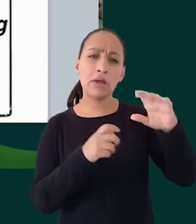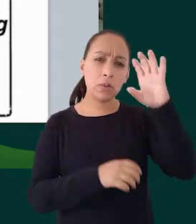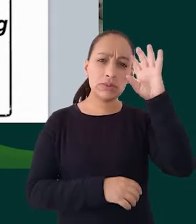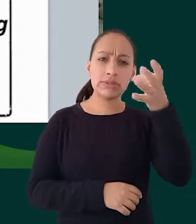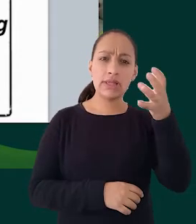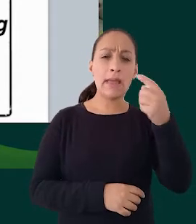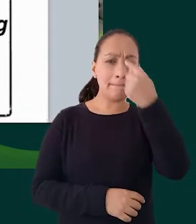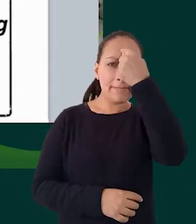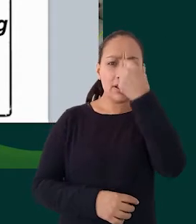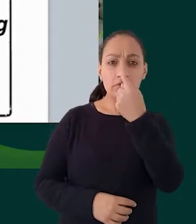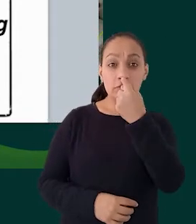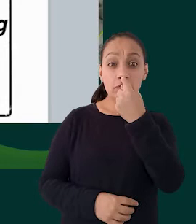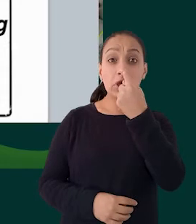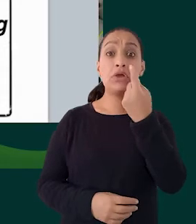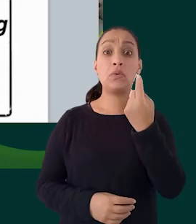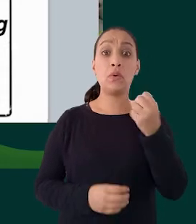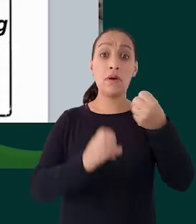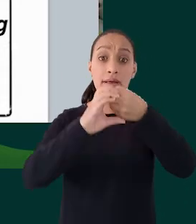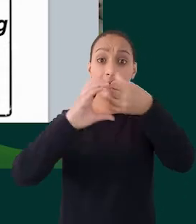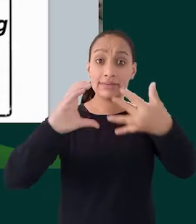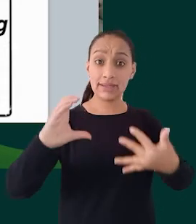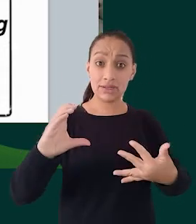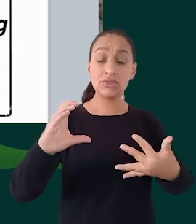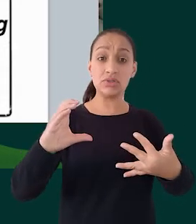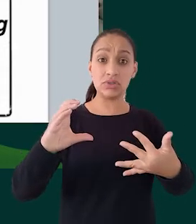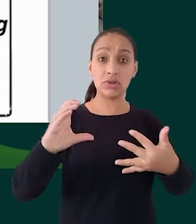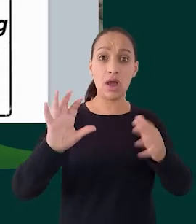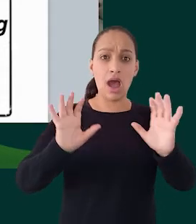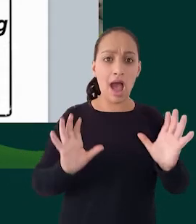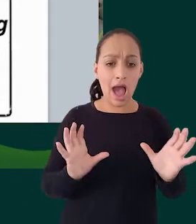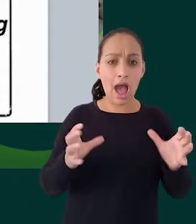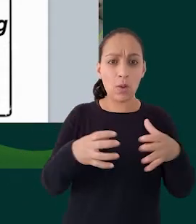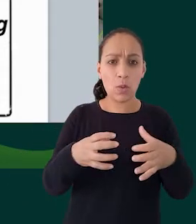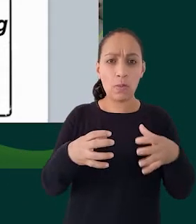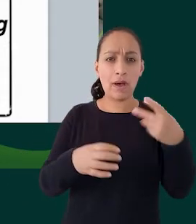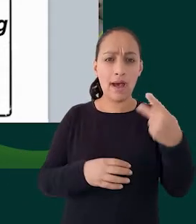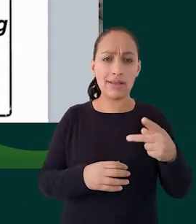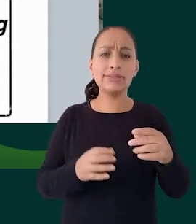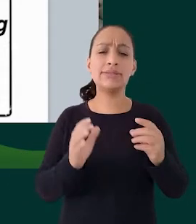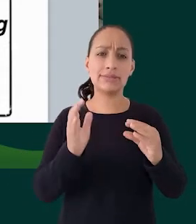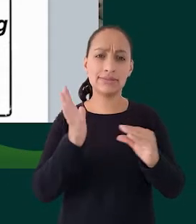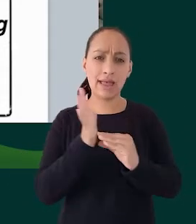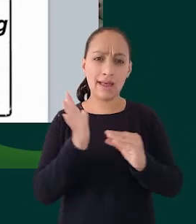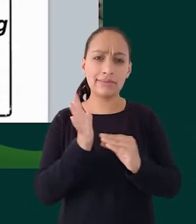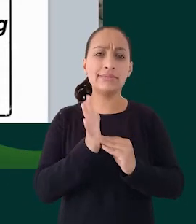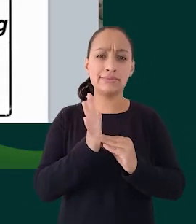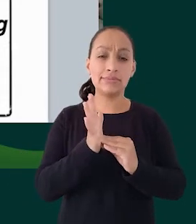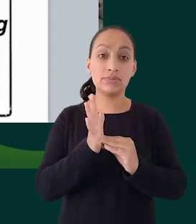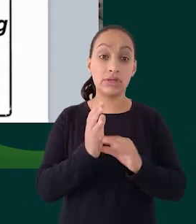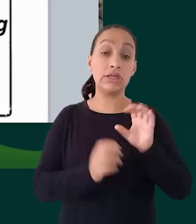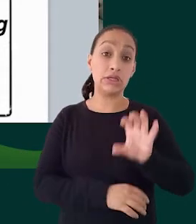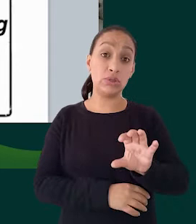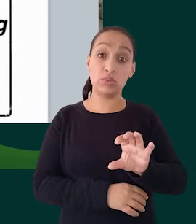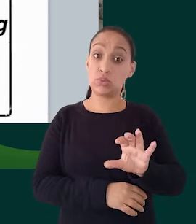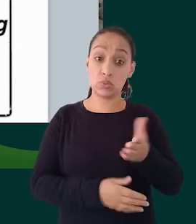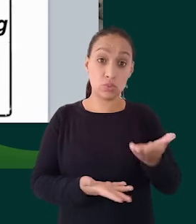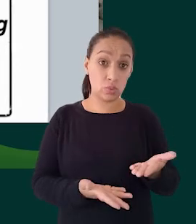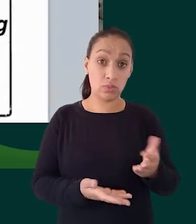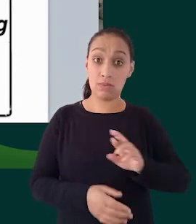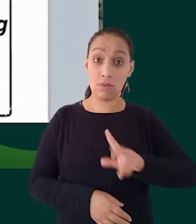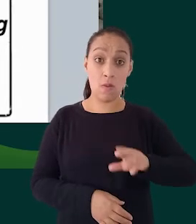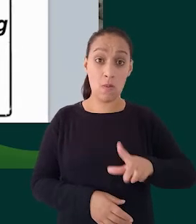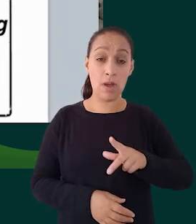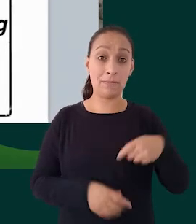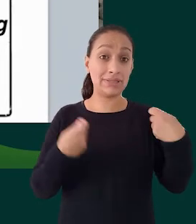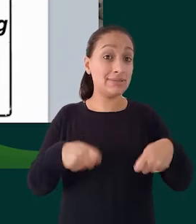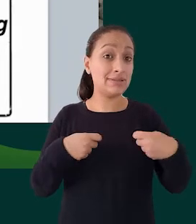perfis desses dados, características desses dados, agrupar esses dados, enfim. Isso não é uma necessidade